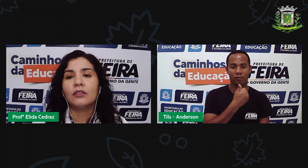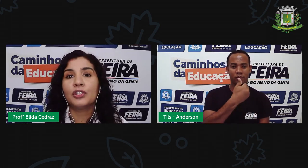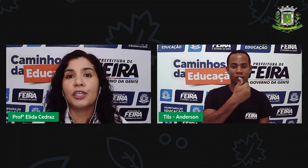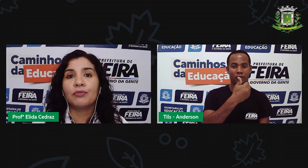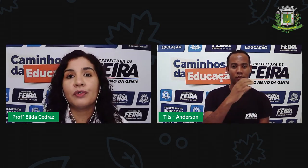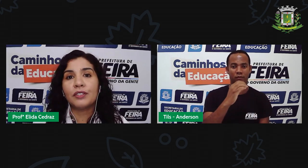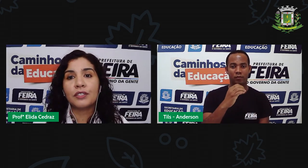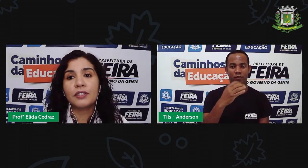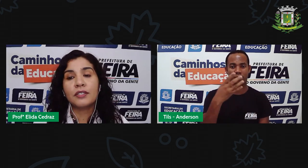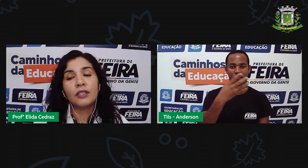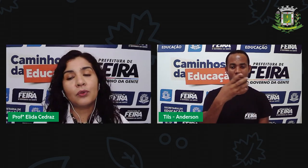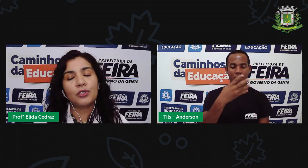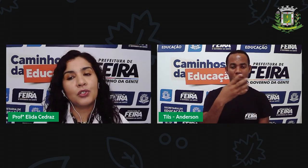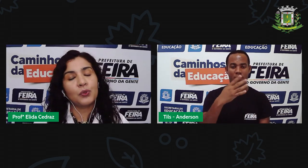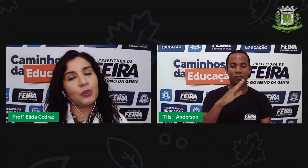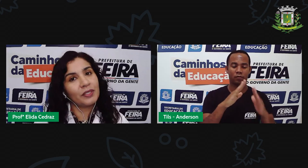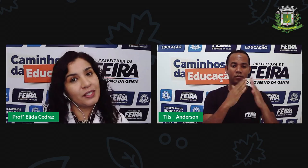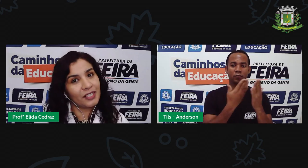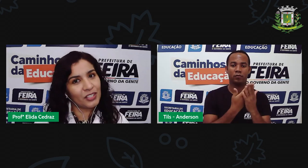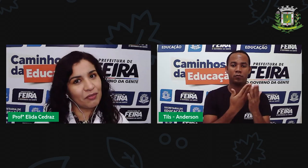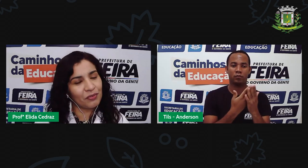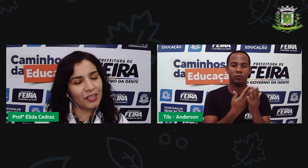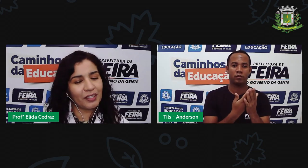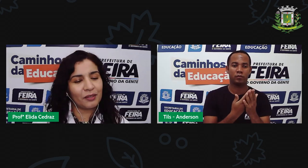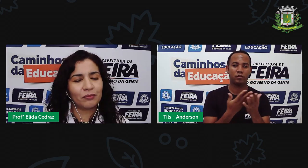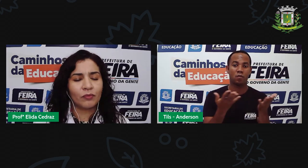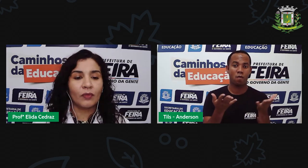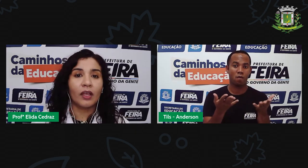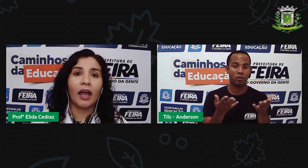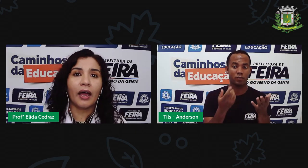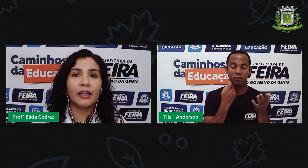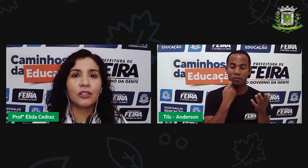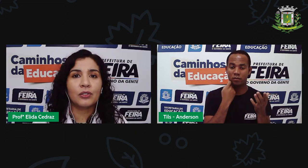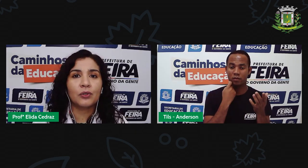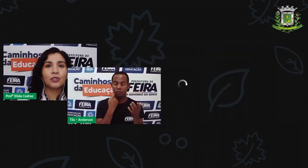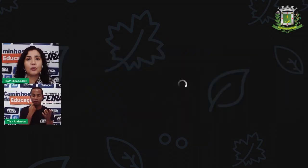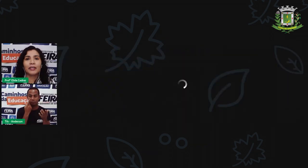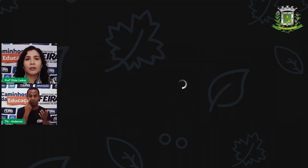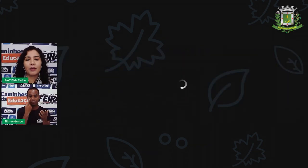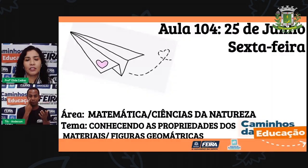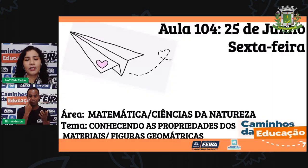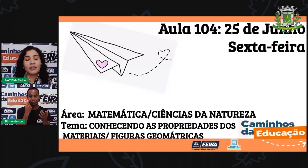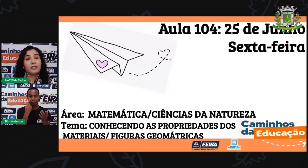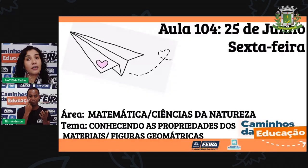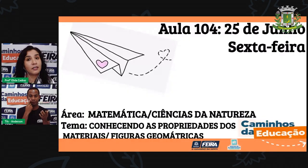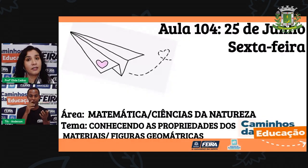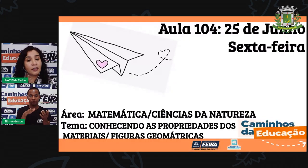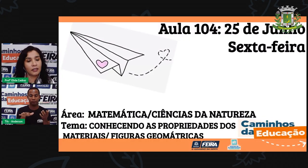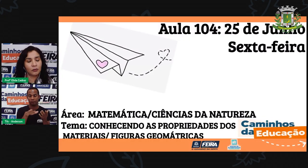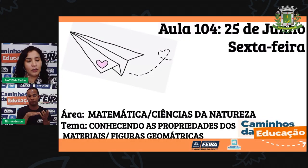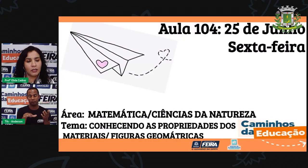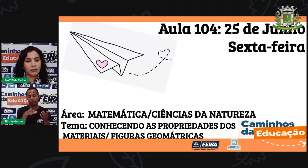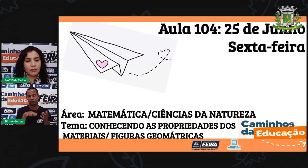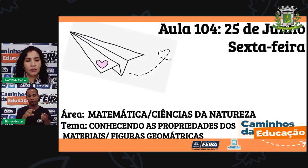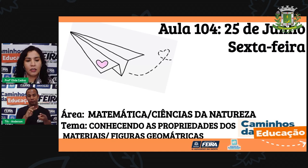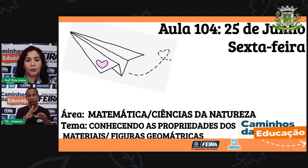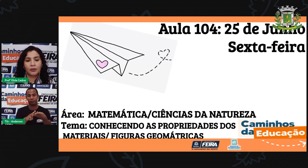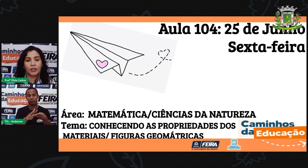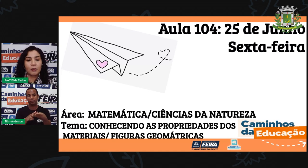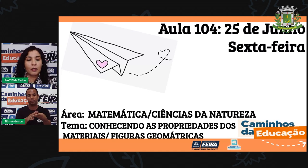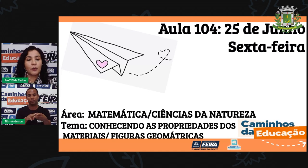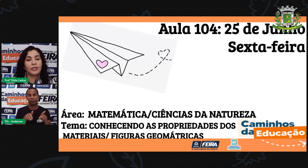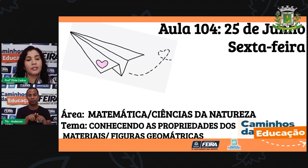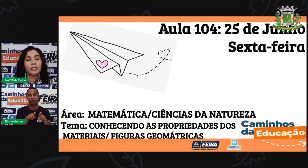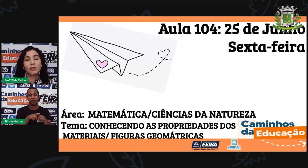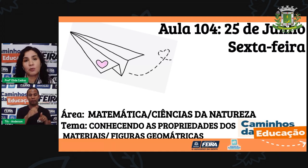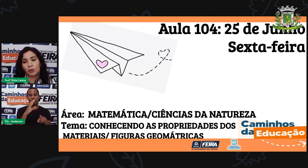104, dia 25 de junho, uma sexta-feira. A área de hoje, matemática e ciências da natureza. E